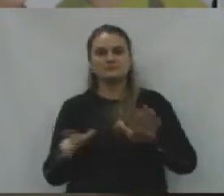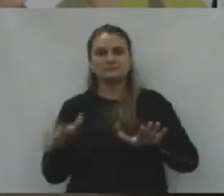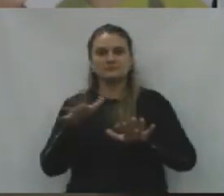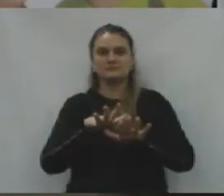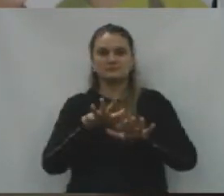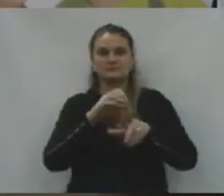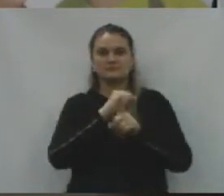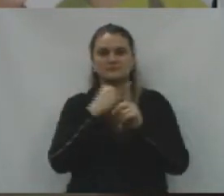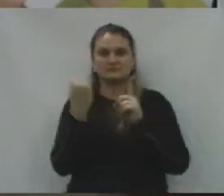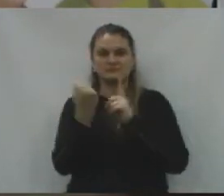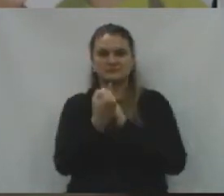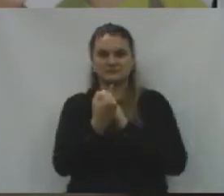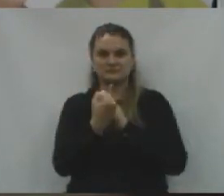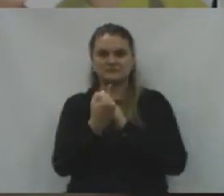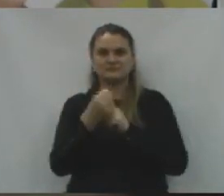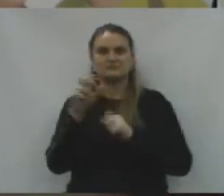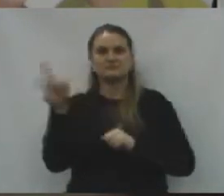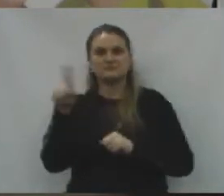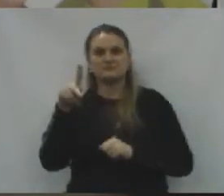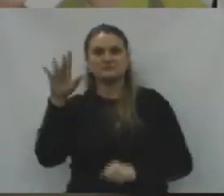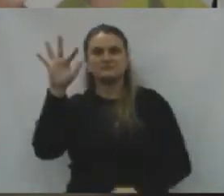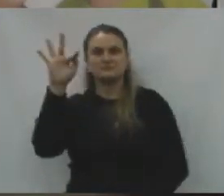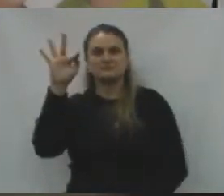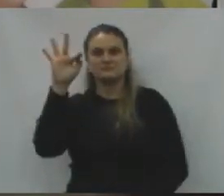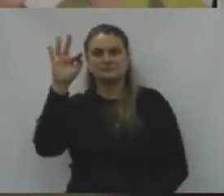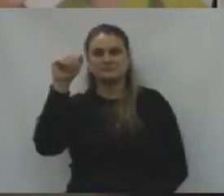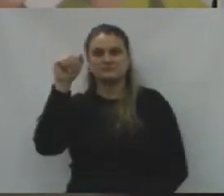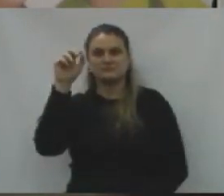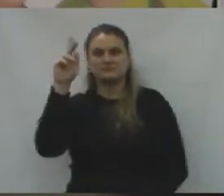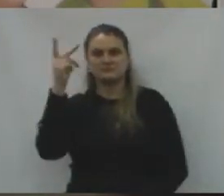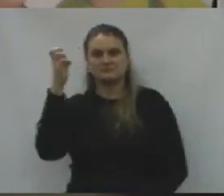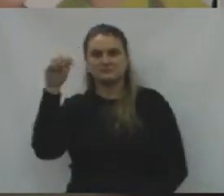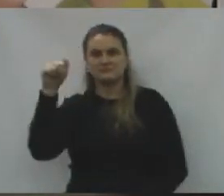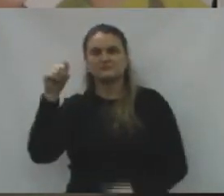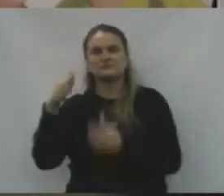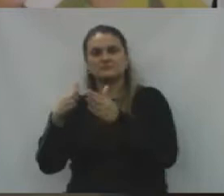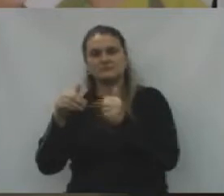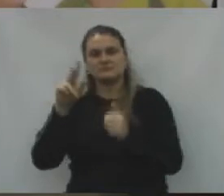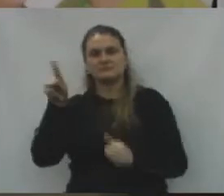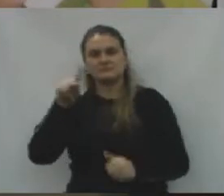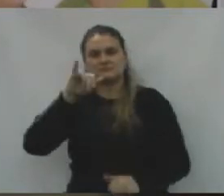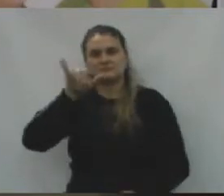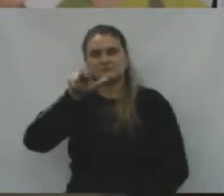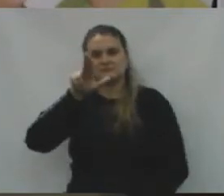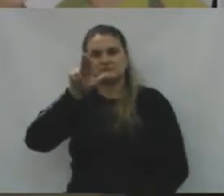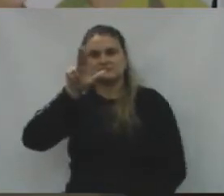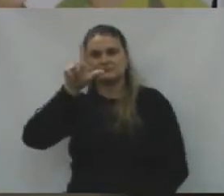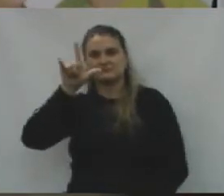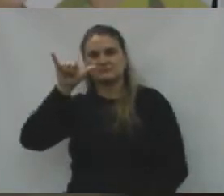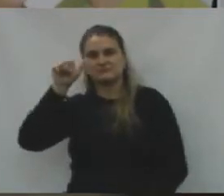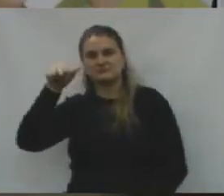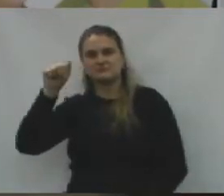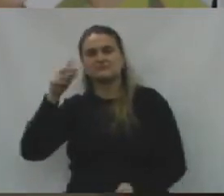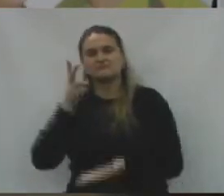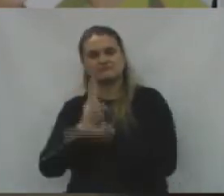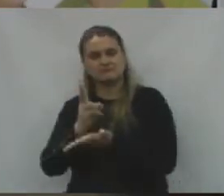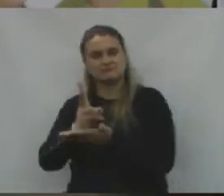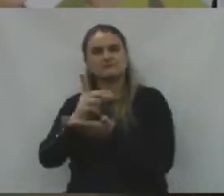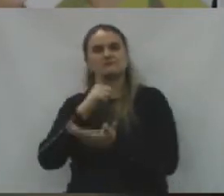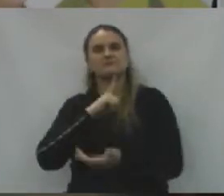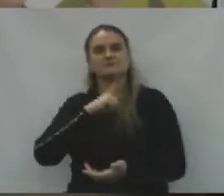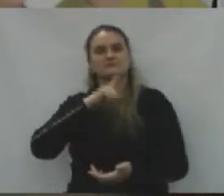Projeto de inclusão social. A professora Faena cuidava desse projeto e pediu para a professora Juliana continuar. Nós